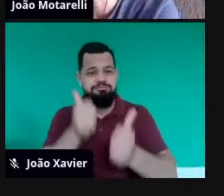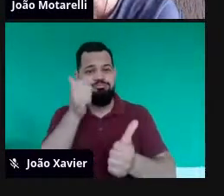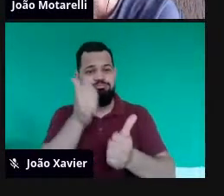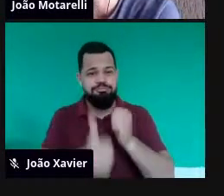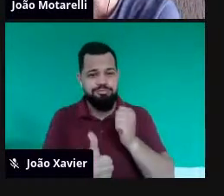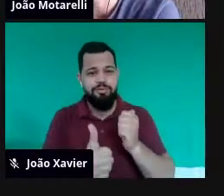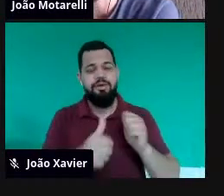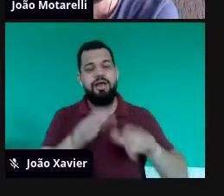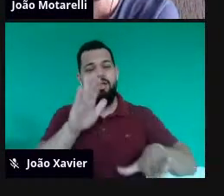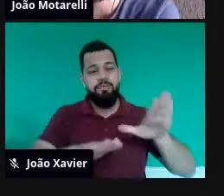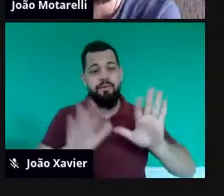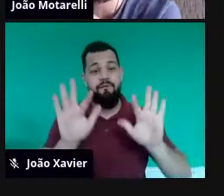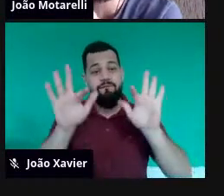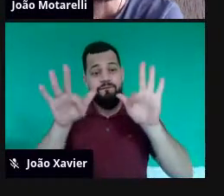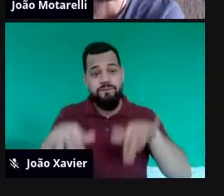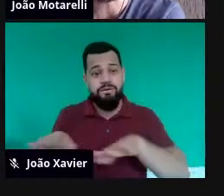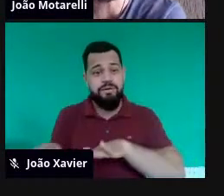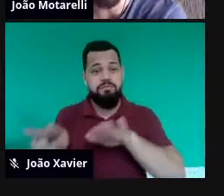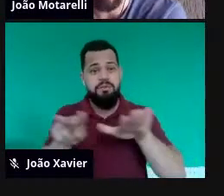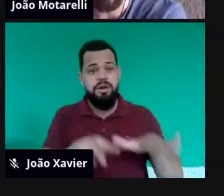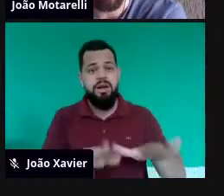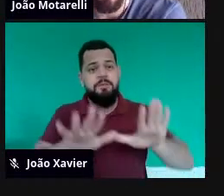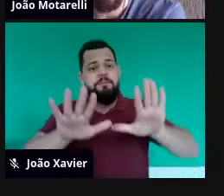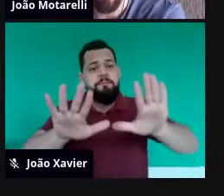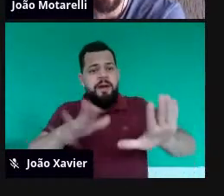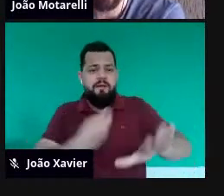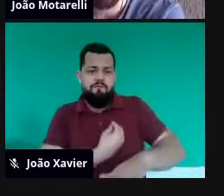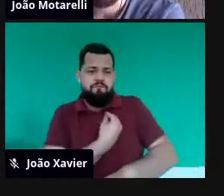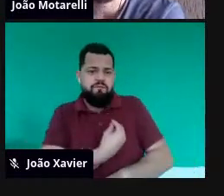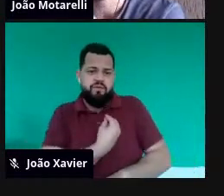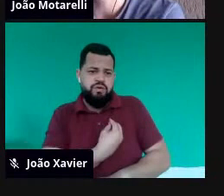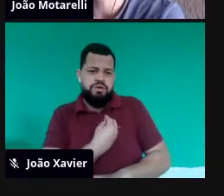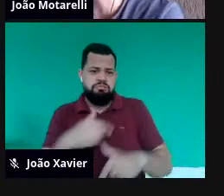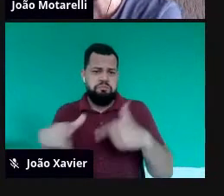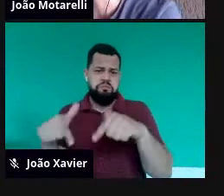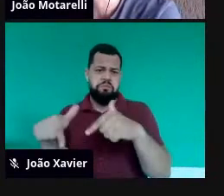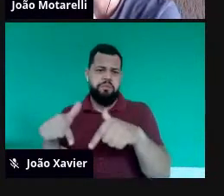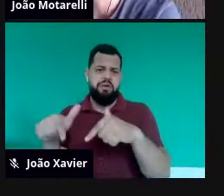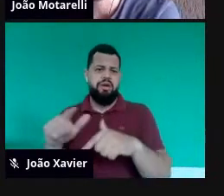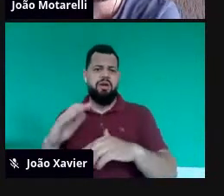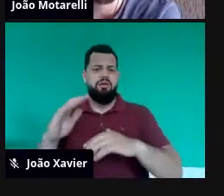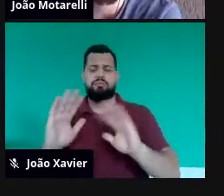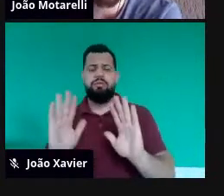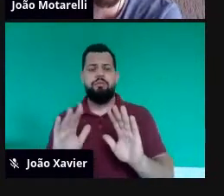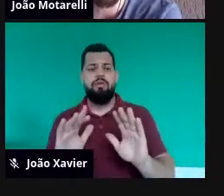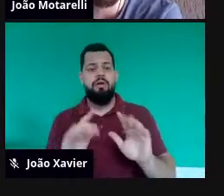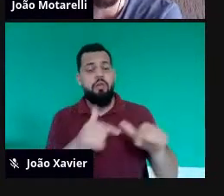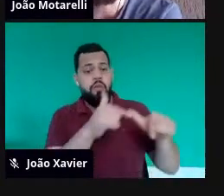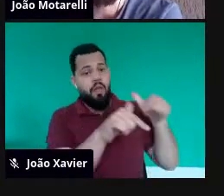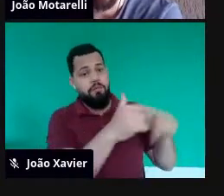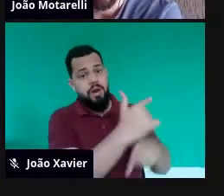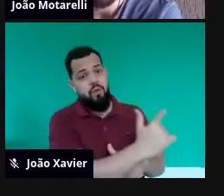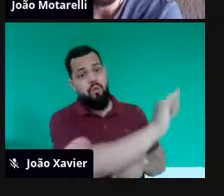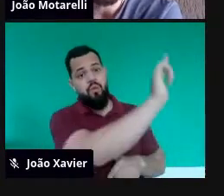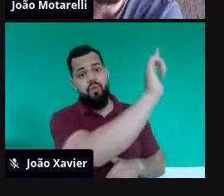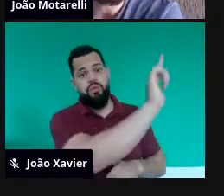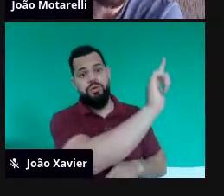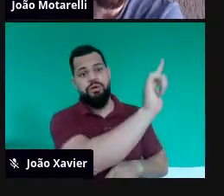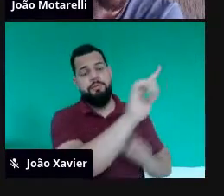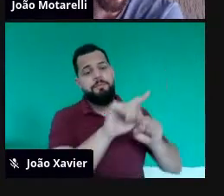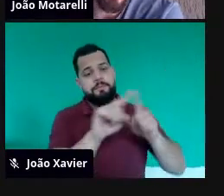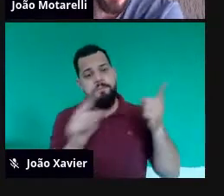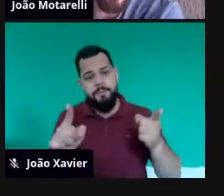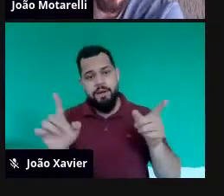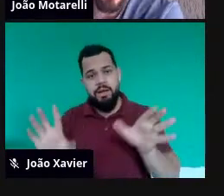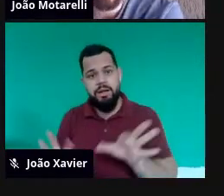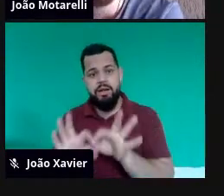final de semana, em alguns momentos, mas ele não vive para isso, né? Ele tem o trabalho, ele tem a vida dele em paralelo ali. E a gente vai